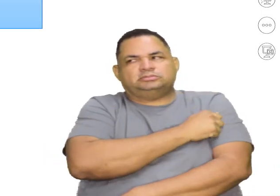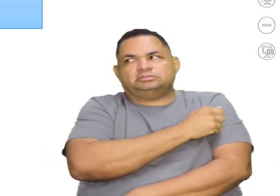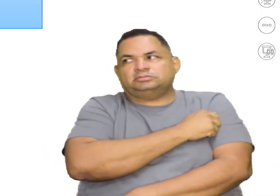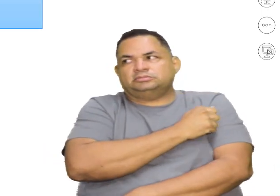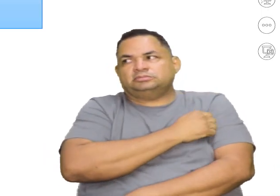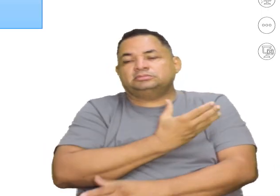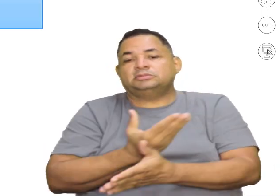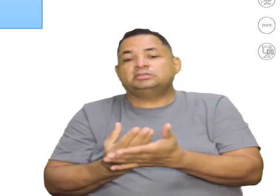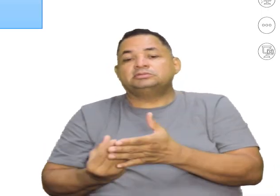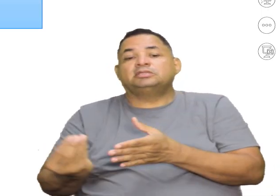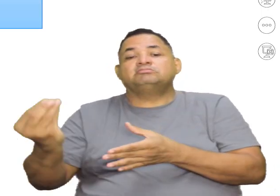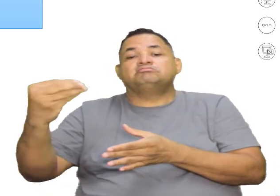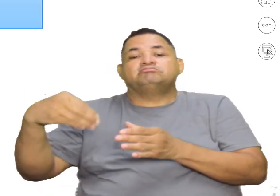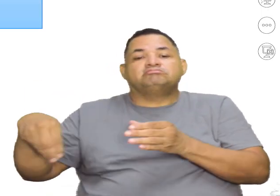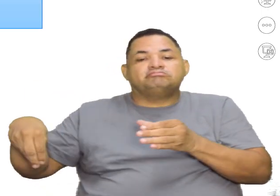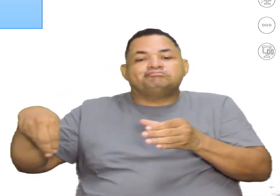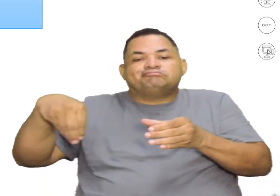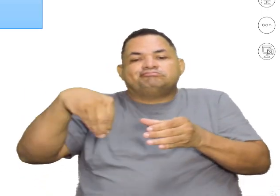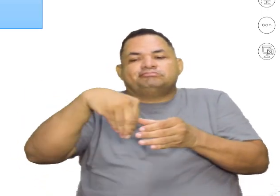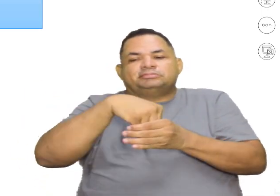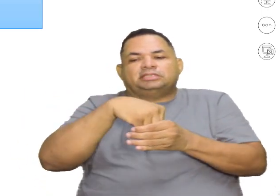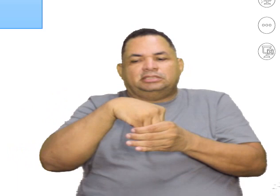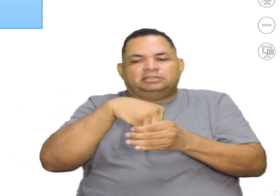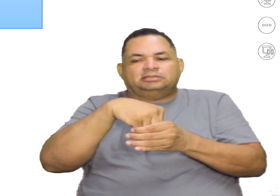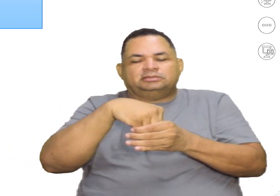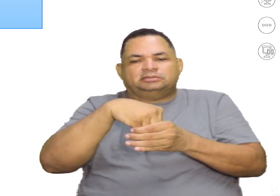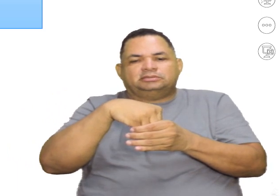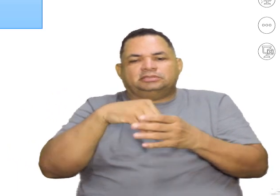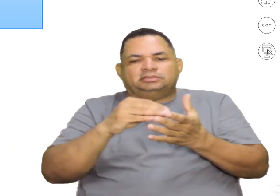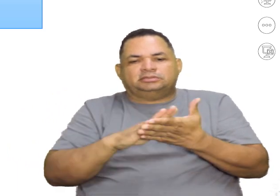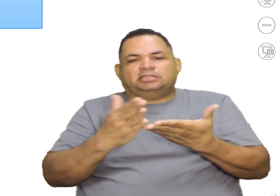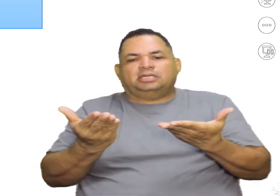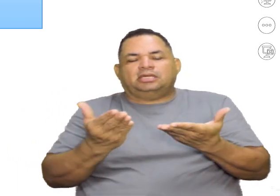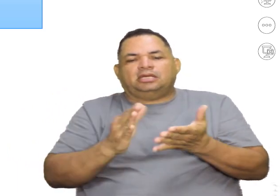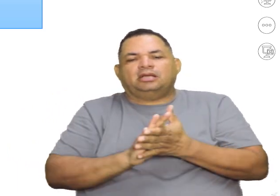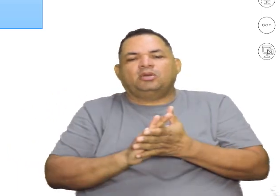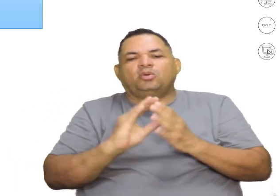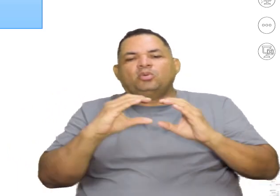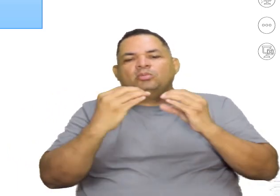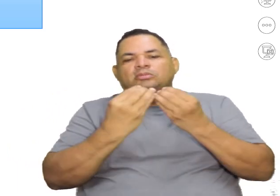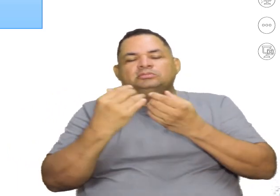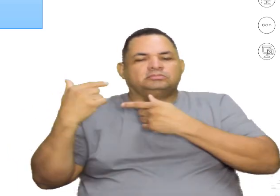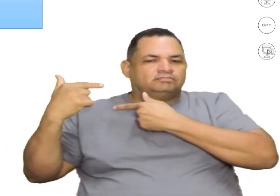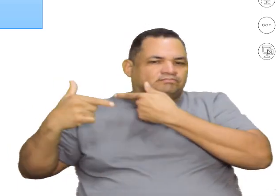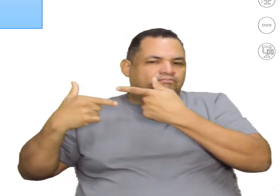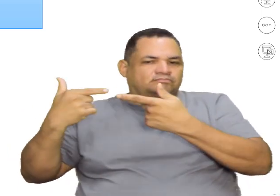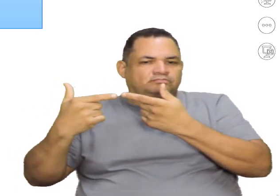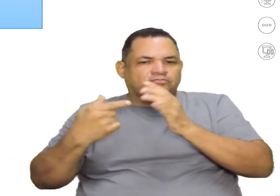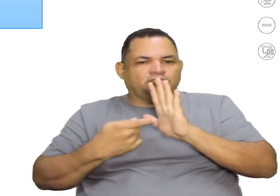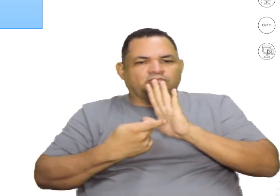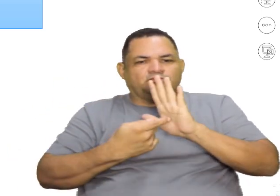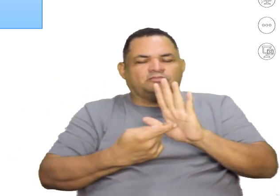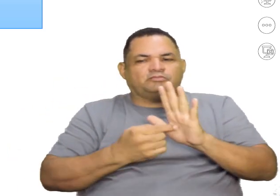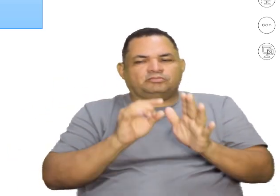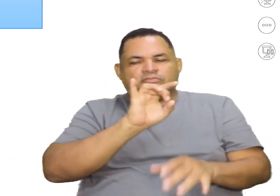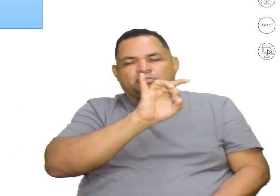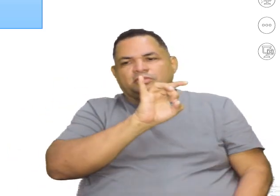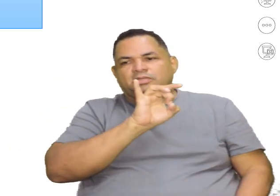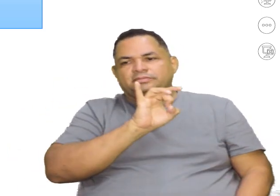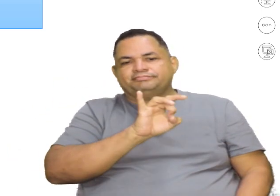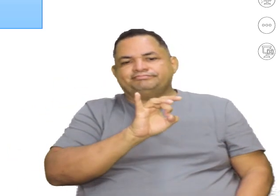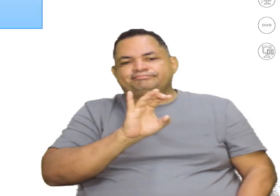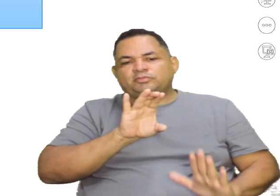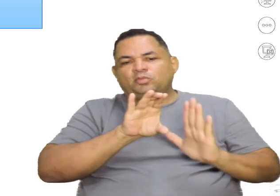que faz parte dessa realidade, dessas comunidades tradicionais, né? A gente trouxe o